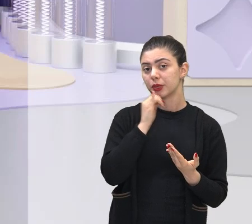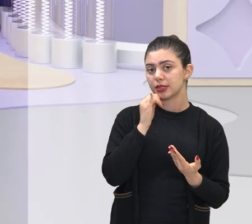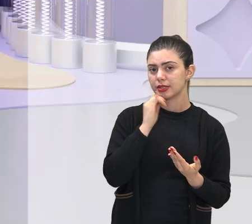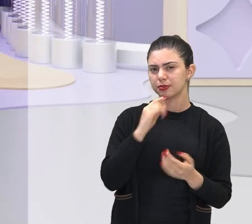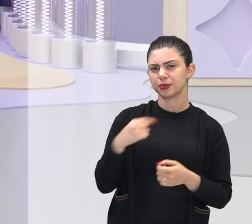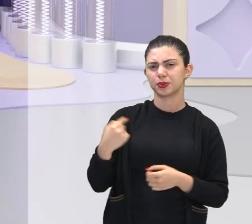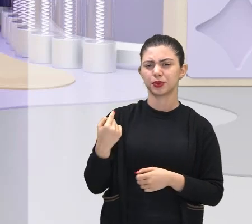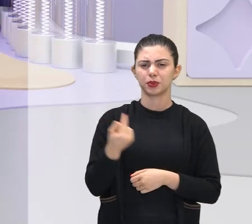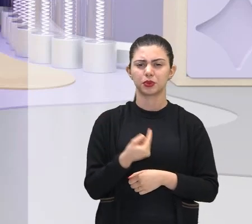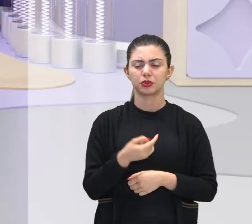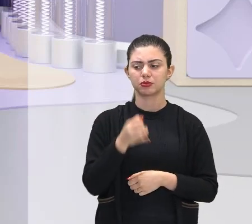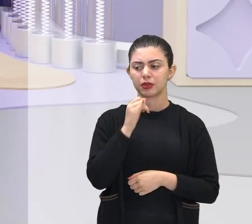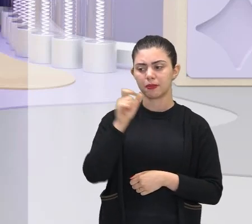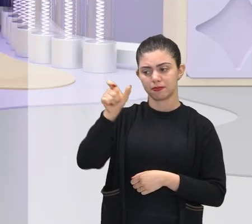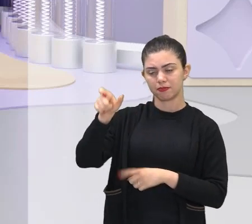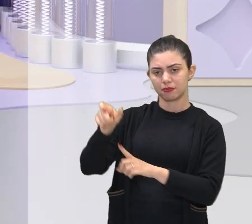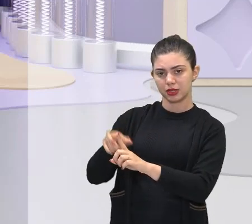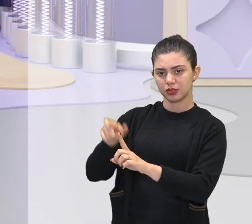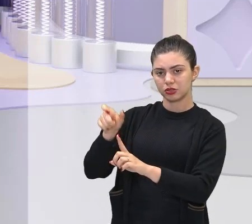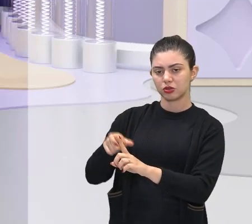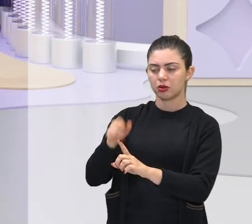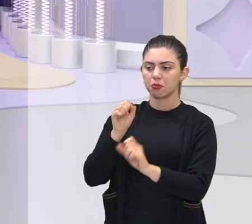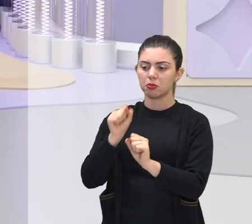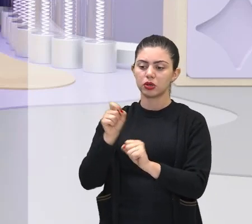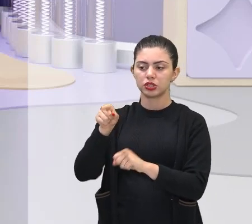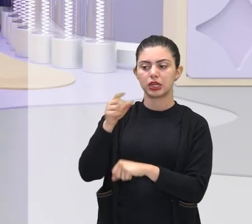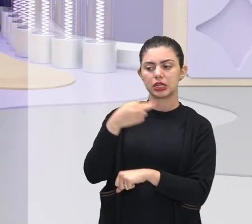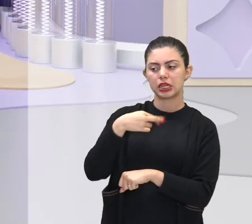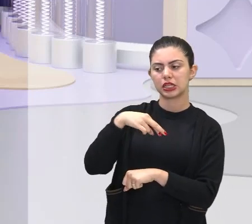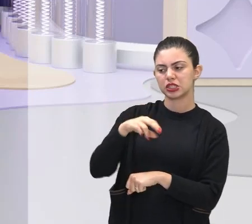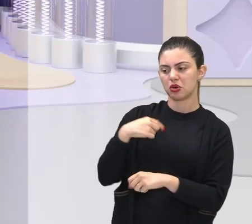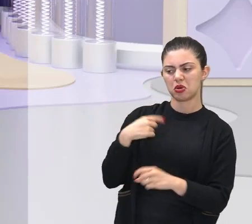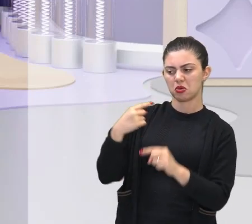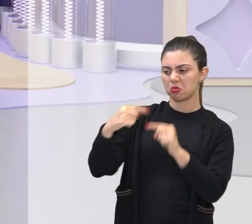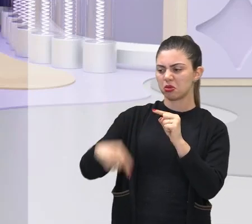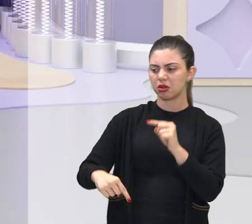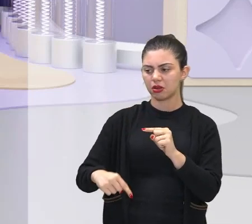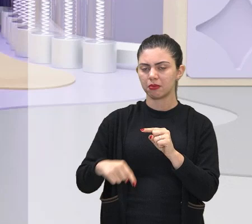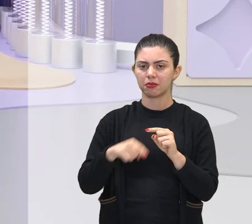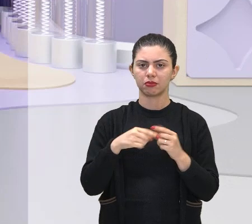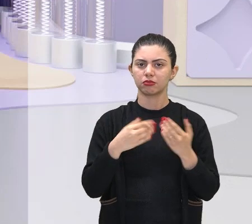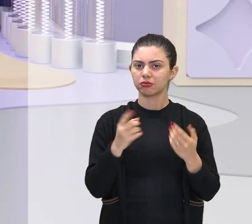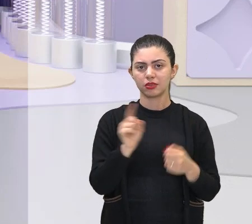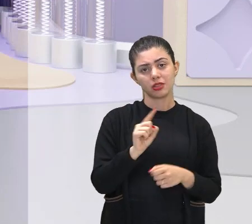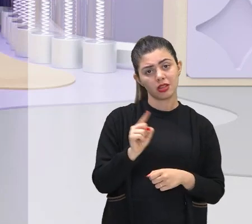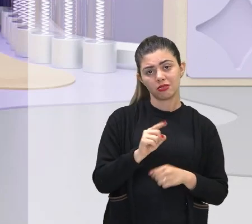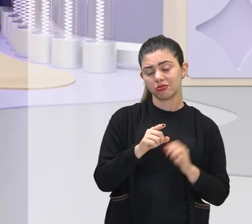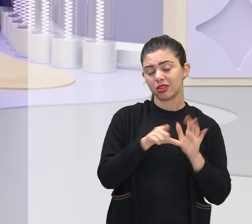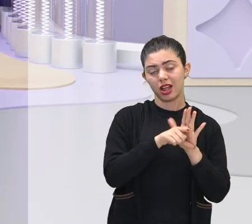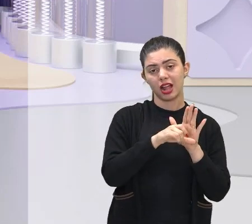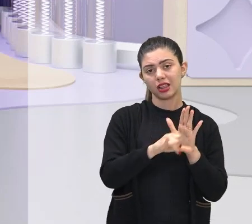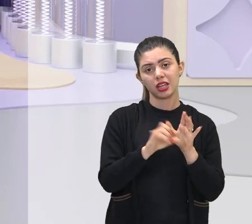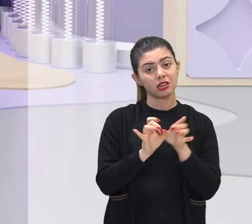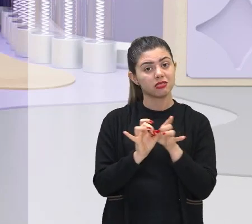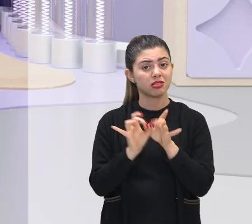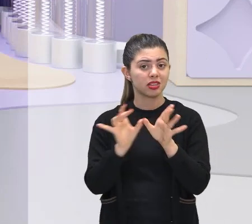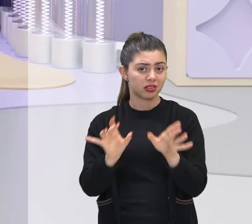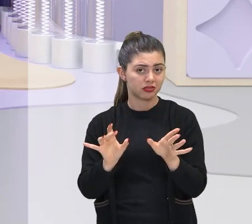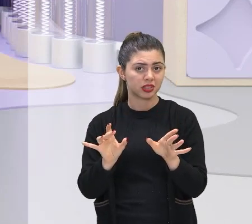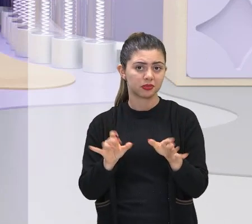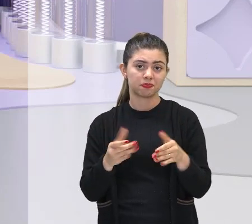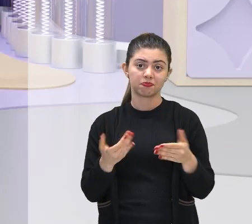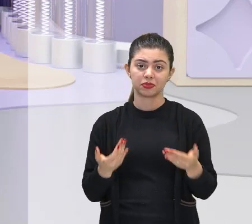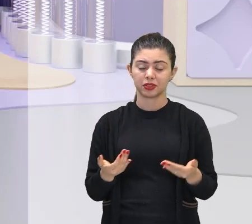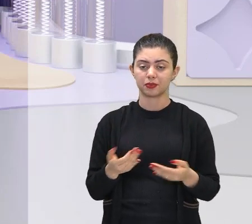exemplo, impedir que uma pessoa abrace determinada religião porque é contra a lei. Não, essa lei ela não deveria nem existir.